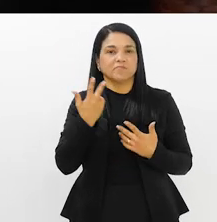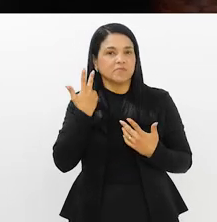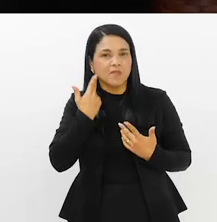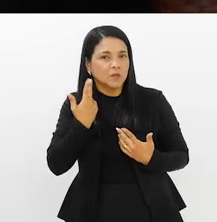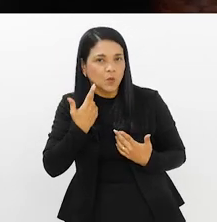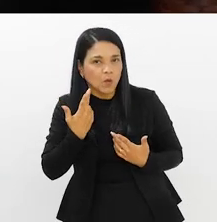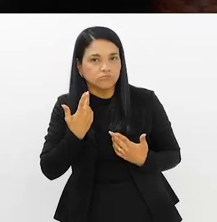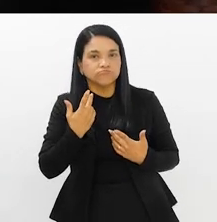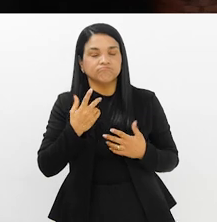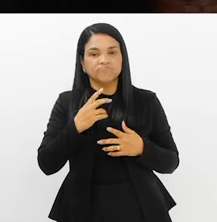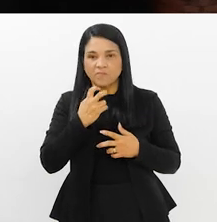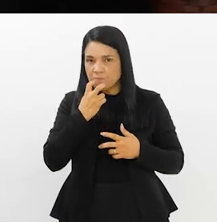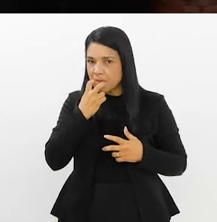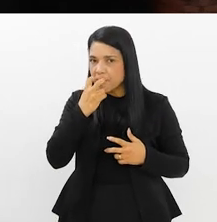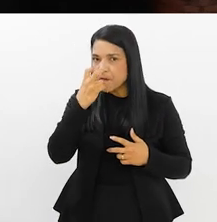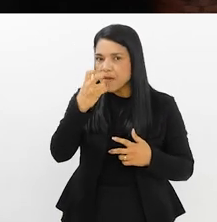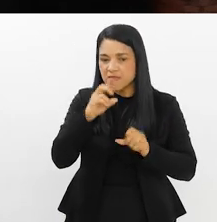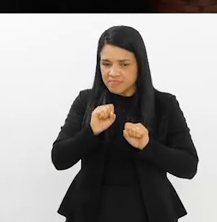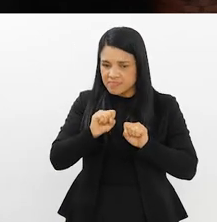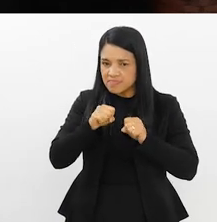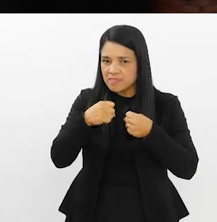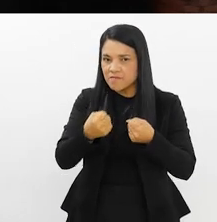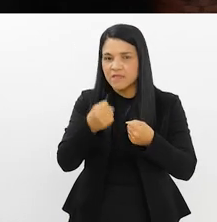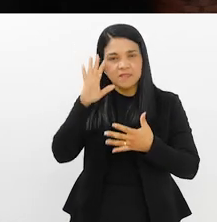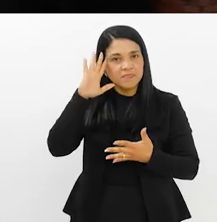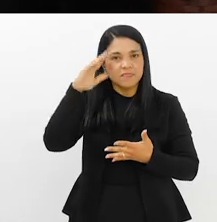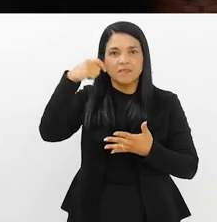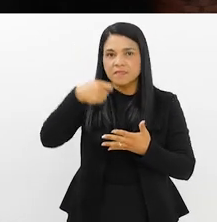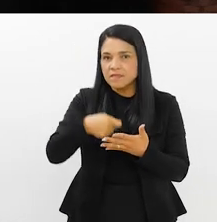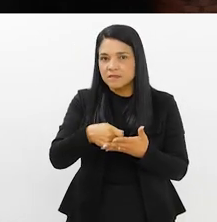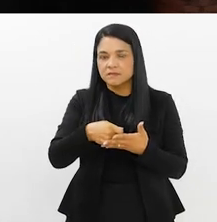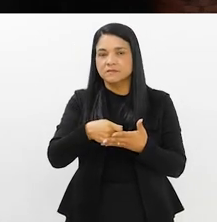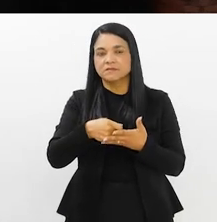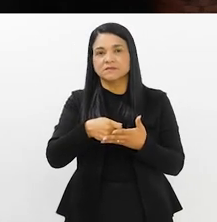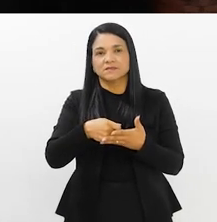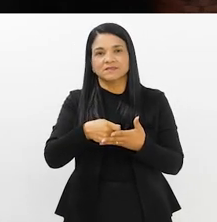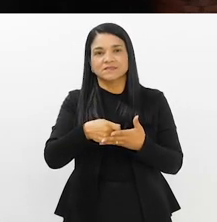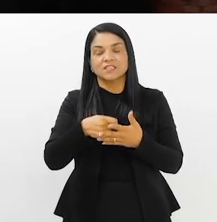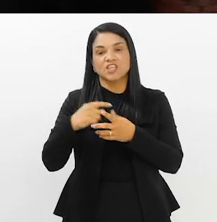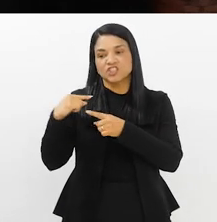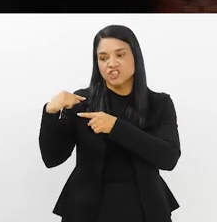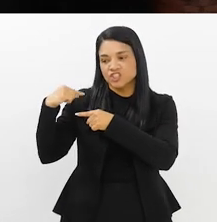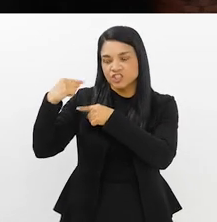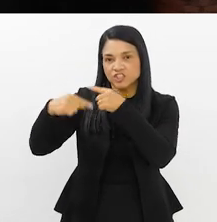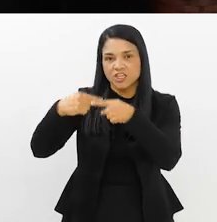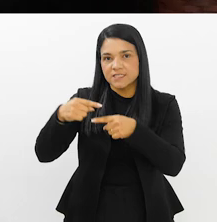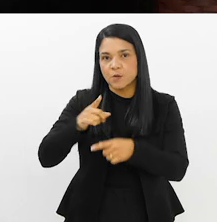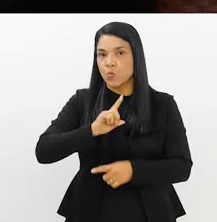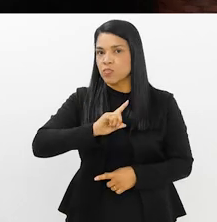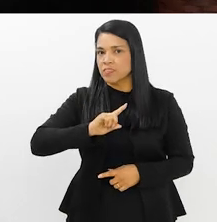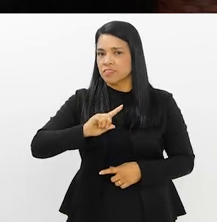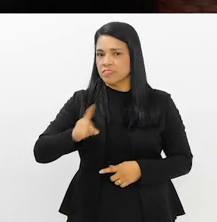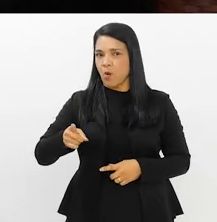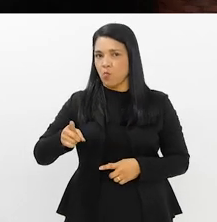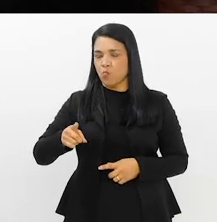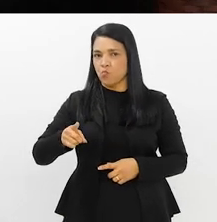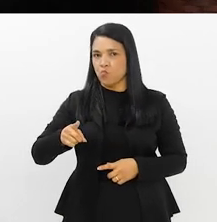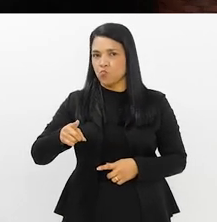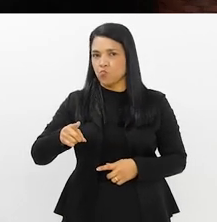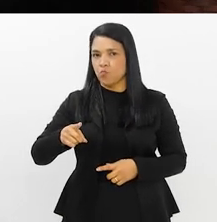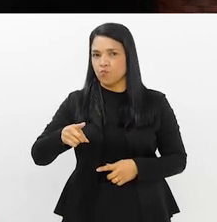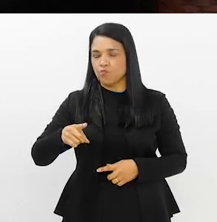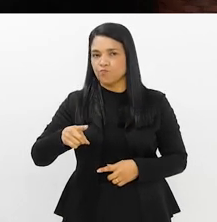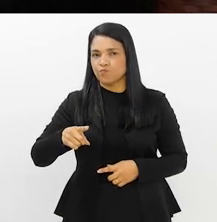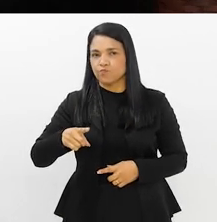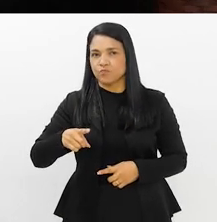levantando a voz para defender sua decisão. Elas são a chamada geração NOMO, Not Mothers, ou